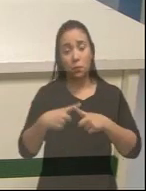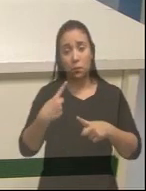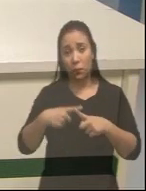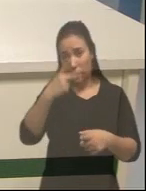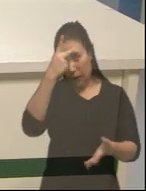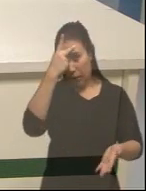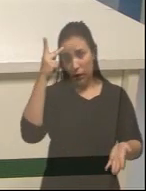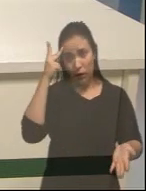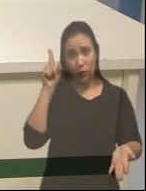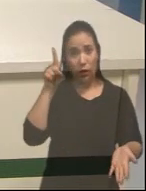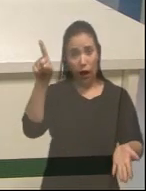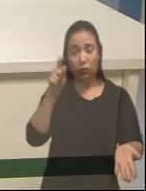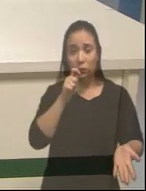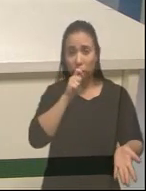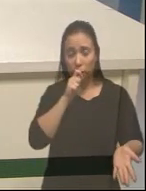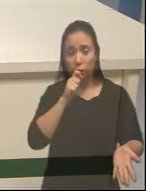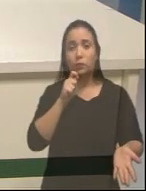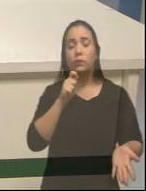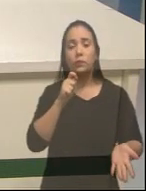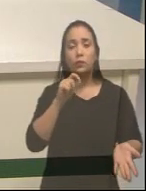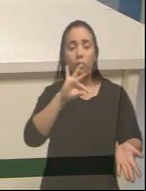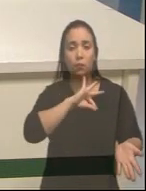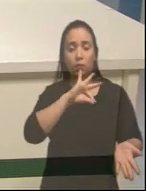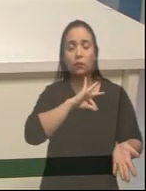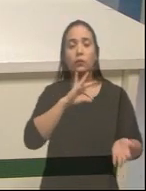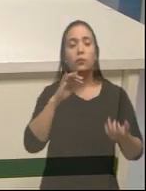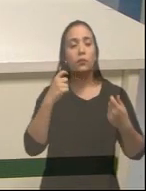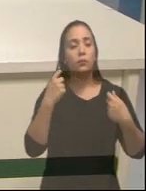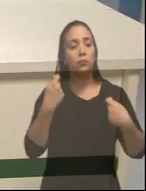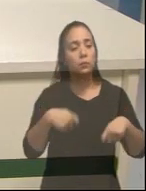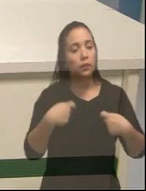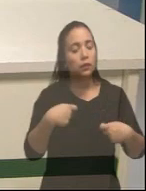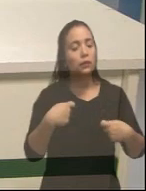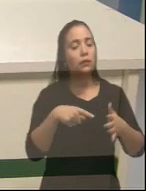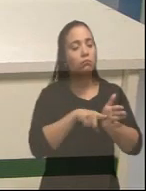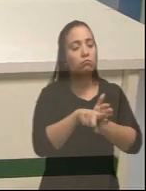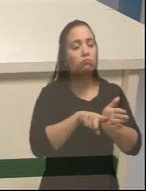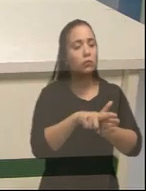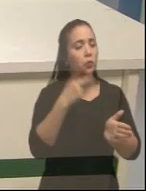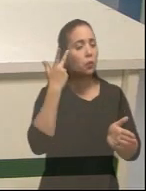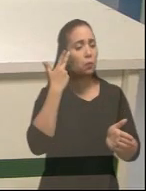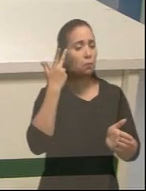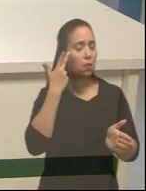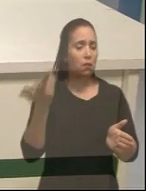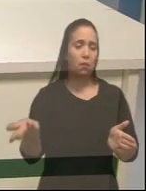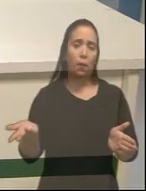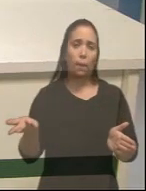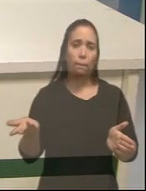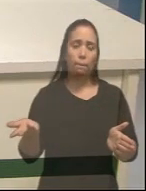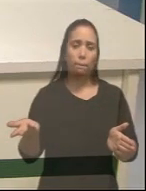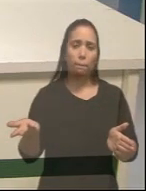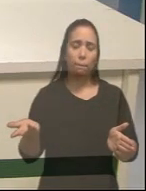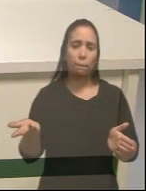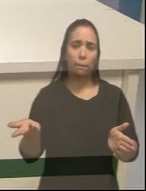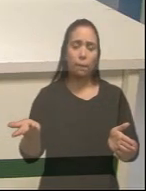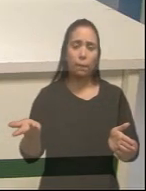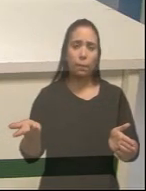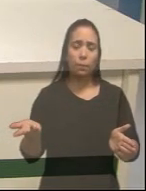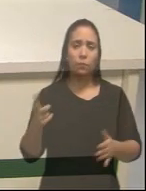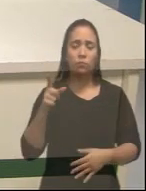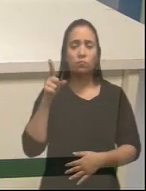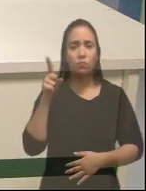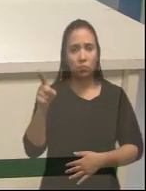lá deveria ser uma pessoa normal, um cidadão. Não, eu concordo com você. Eu só então, que você, pelo raciocínio normal,